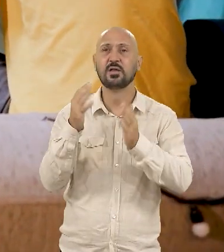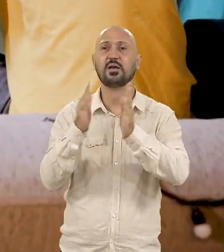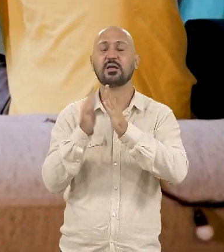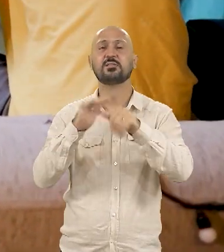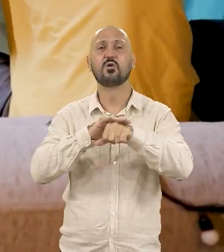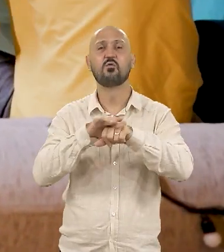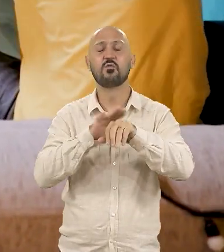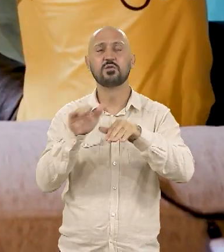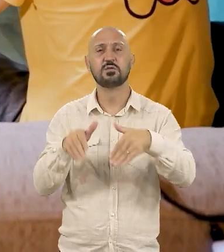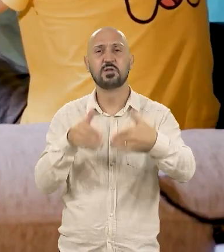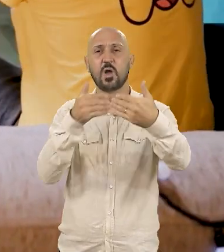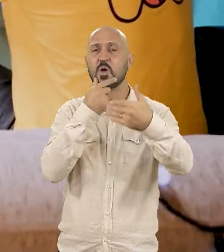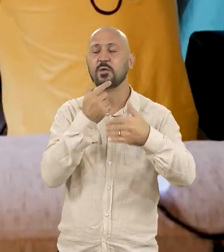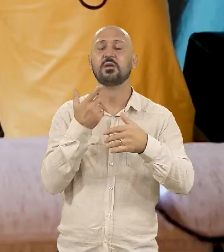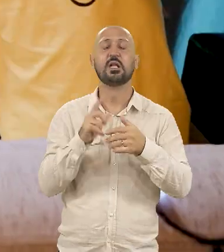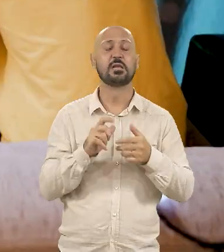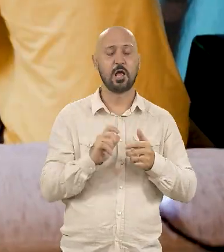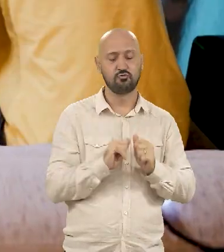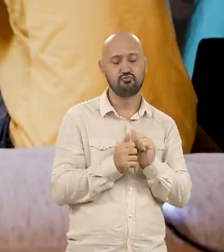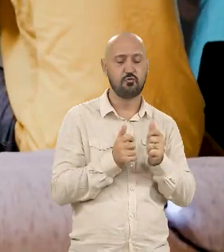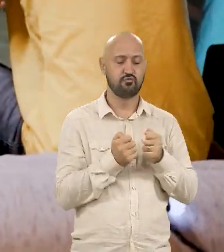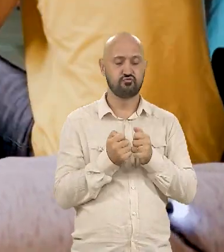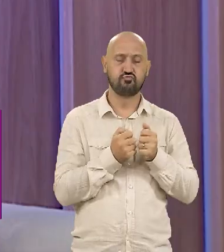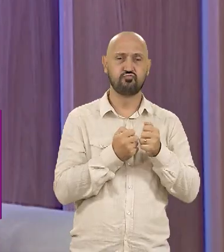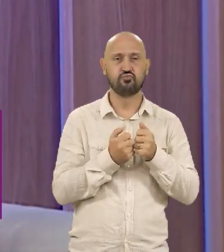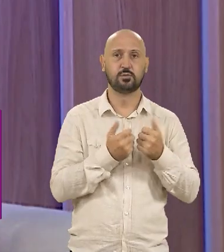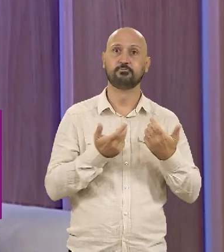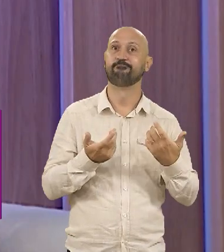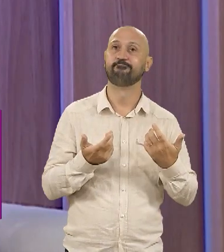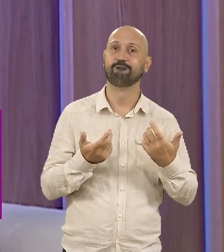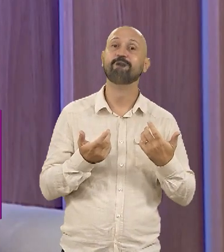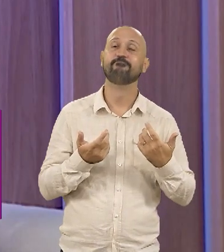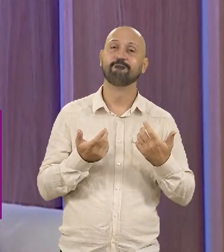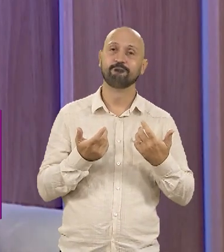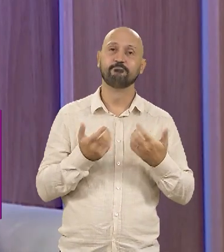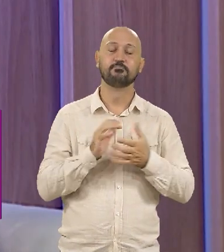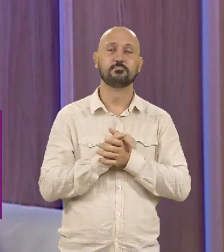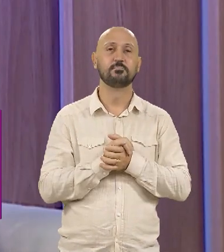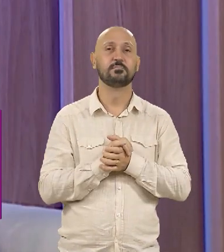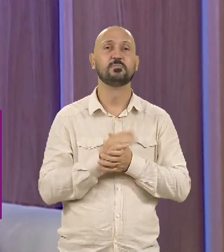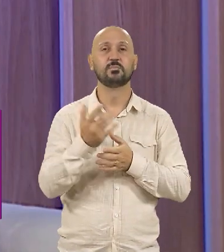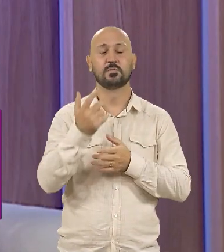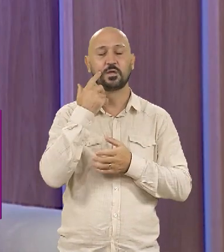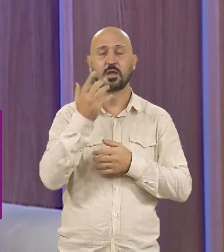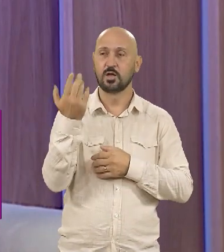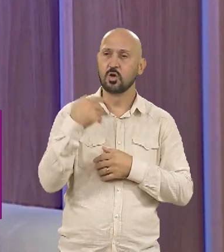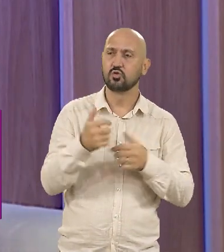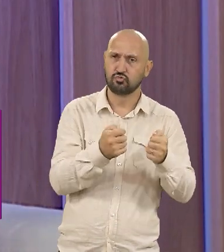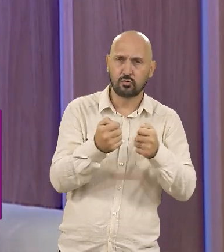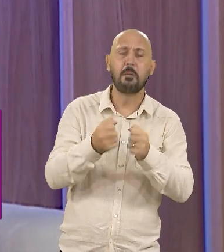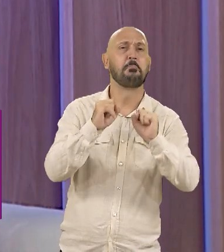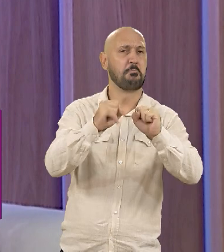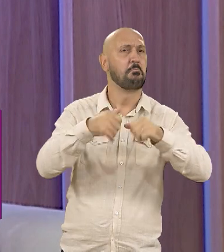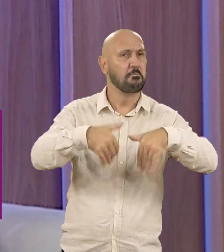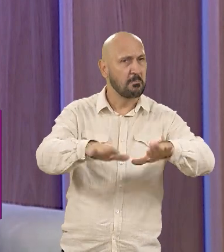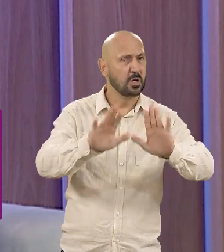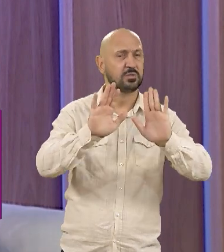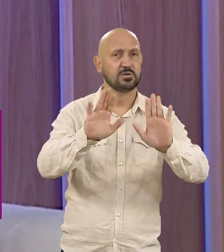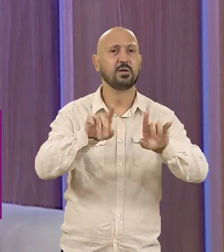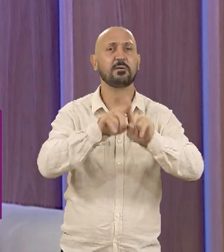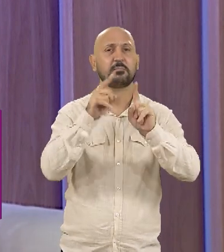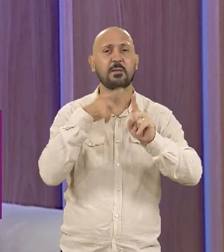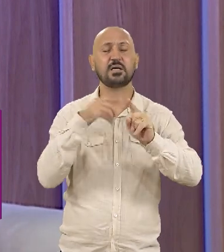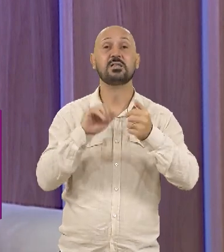né? Então, assim, pode jogar um videogame? Pode, mas é um lazer, então o lazer não é todo dia, né?